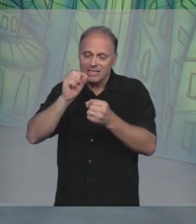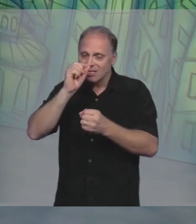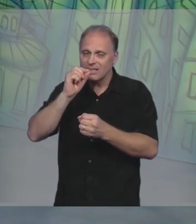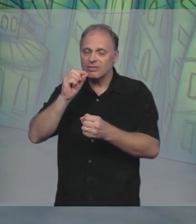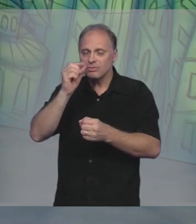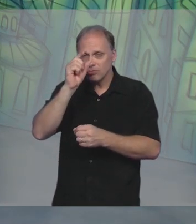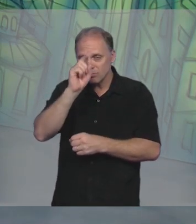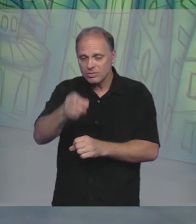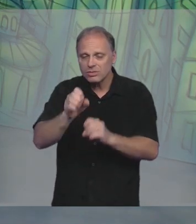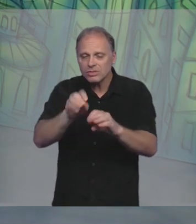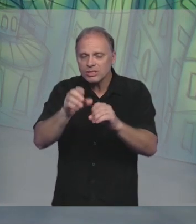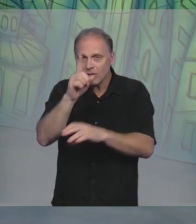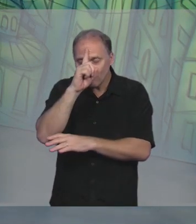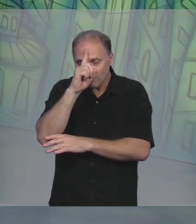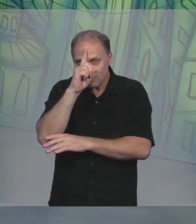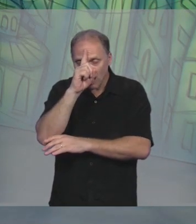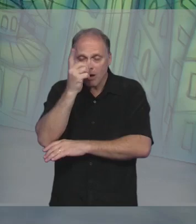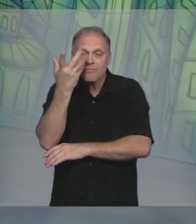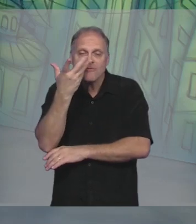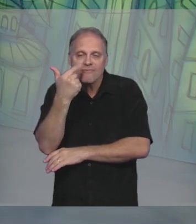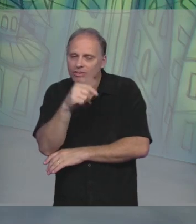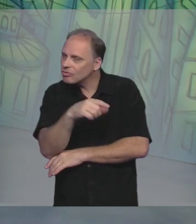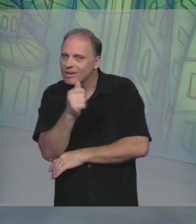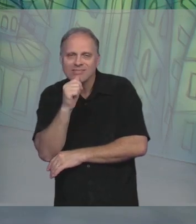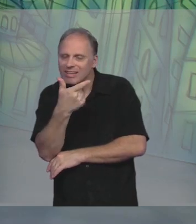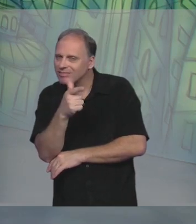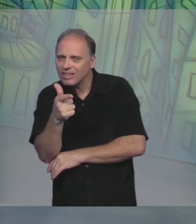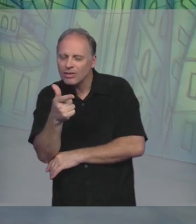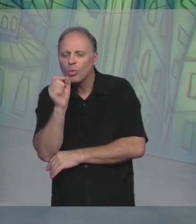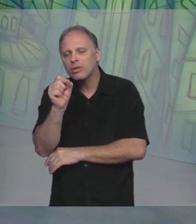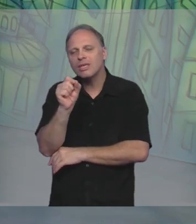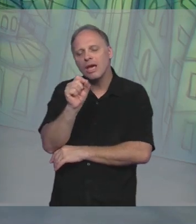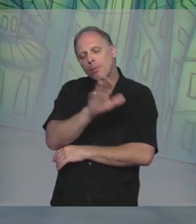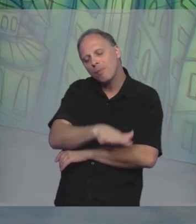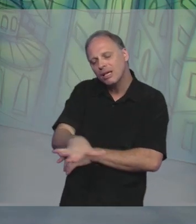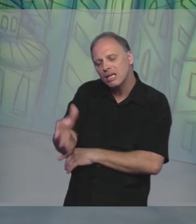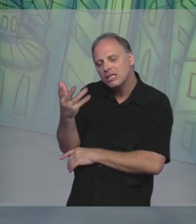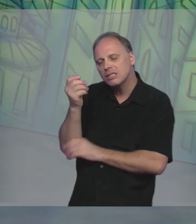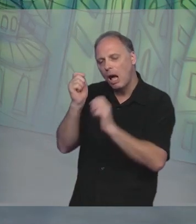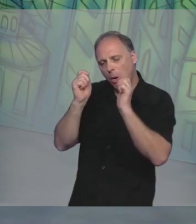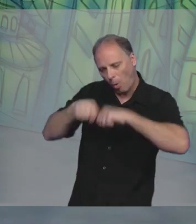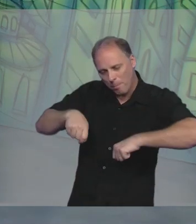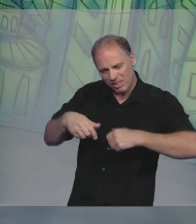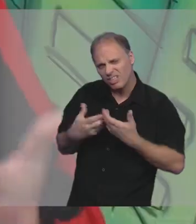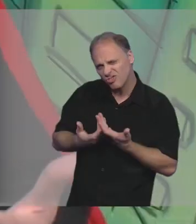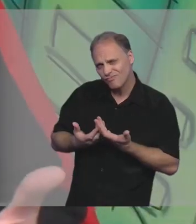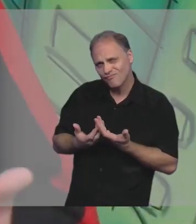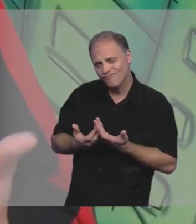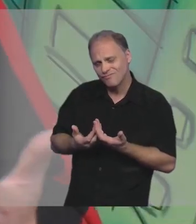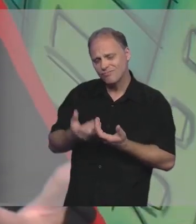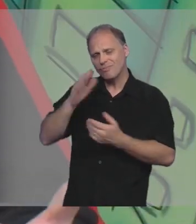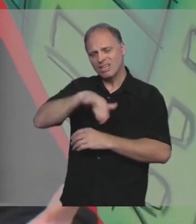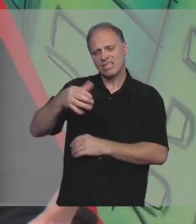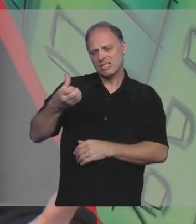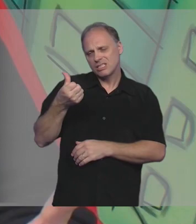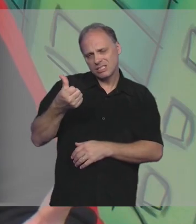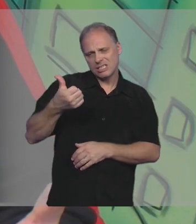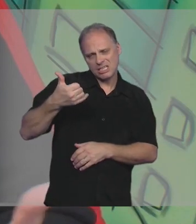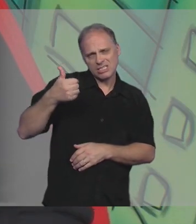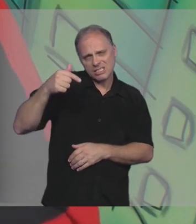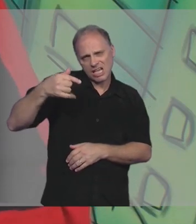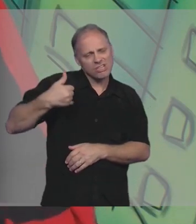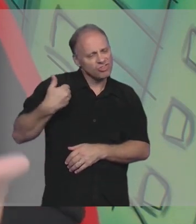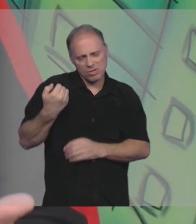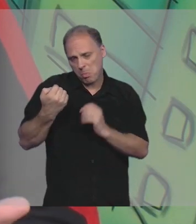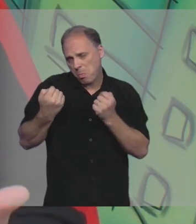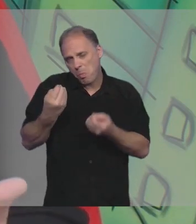fundamental e infantil. Tá? Até o que seria uma criança competente? Tá? Uma criança de 6 anos, 7 anos.